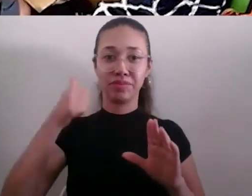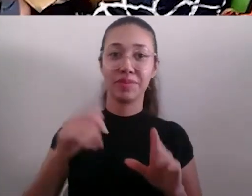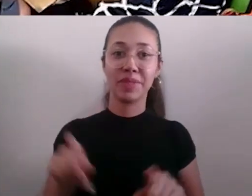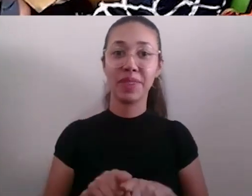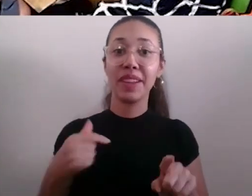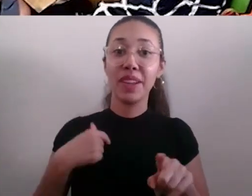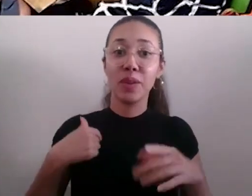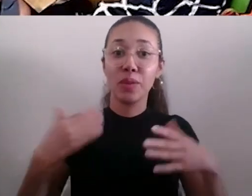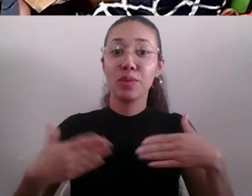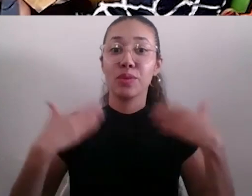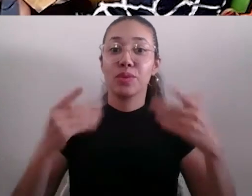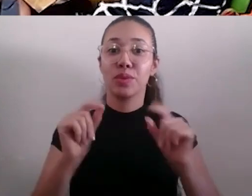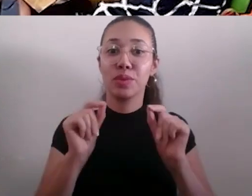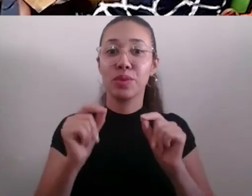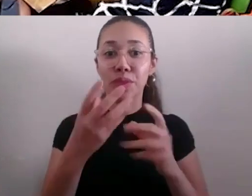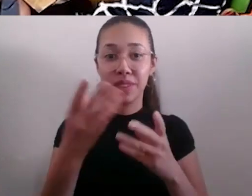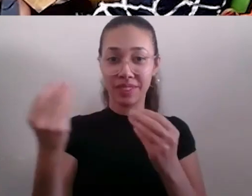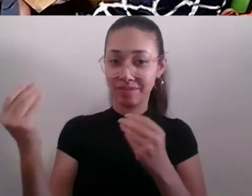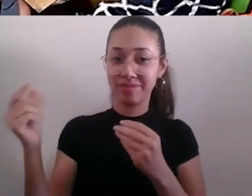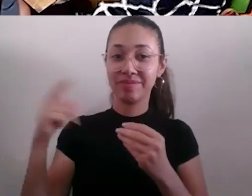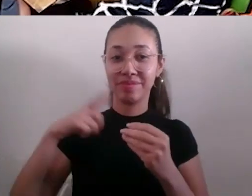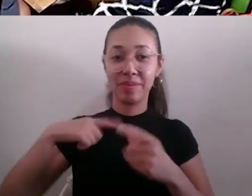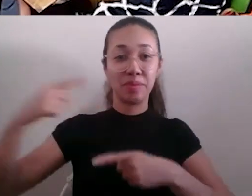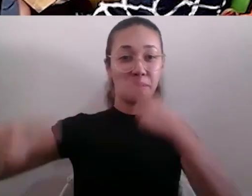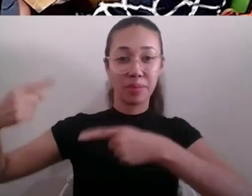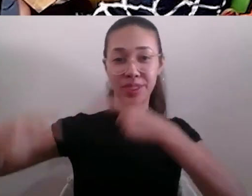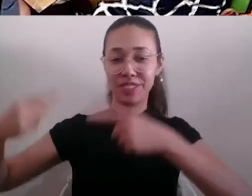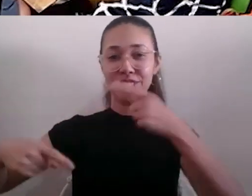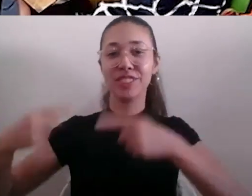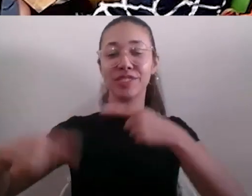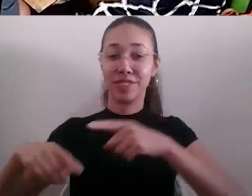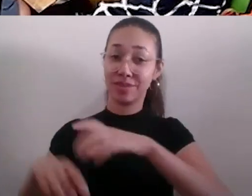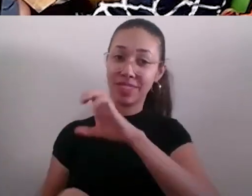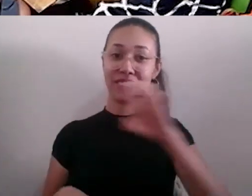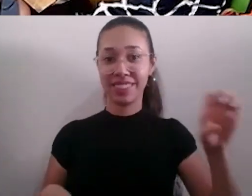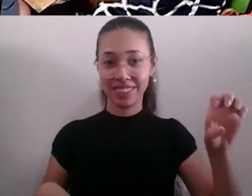com o punitivismo da esquerda, muito. O da direita